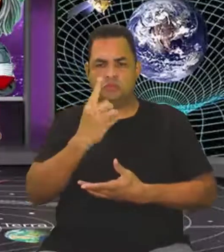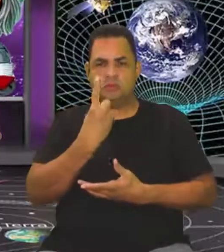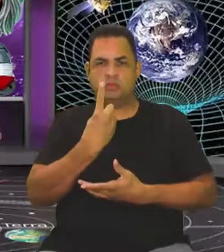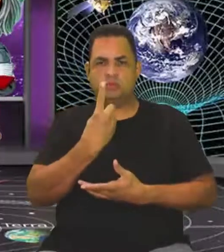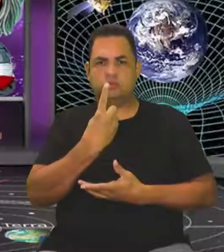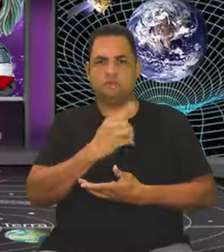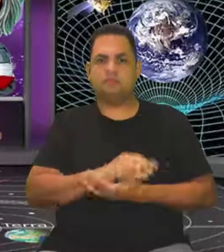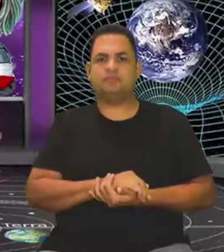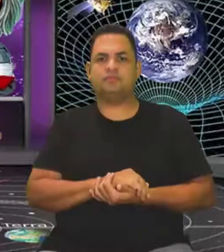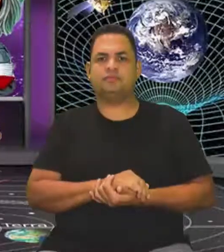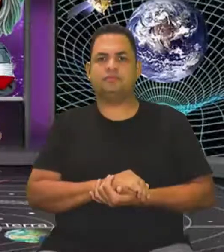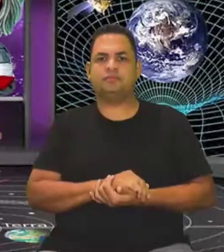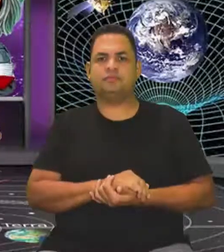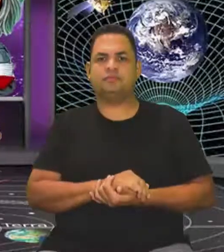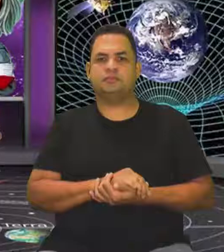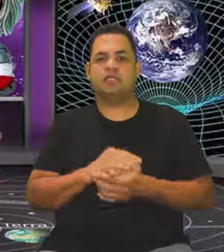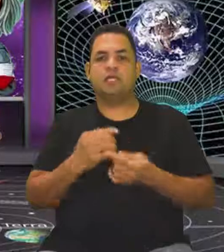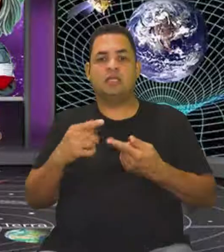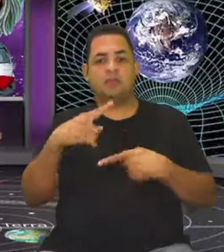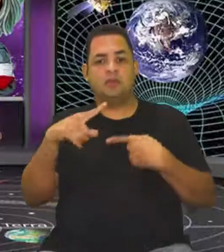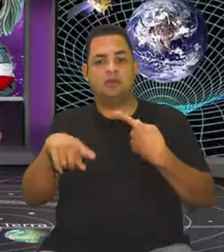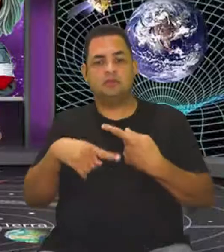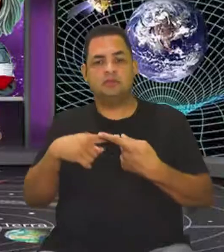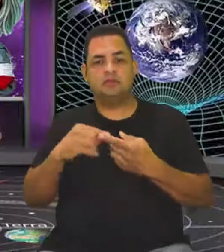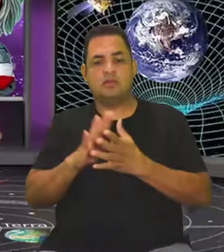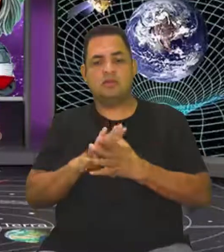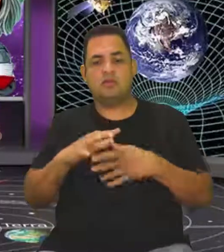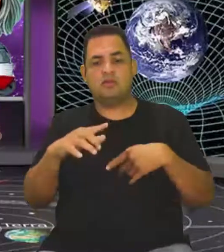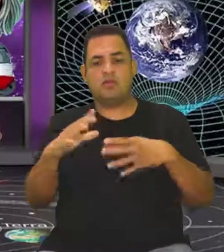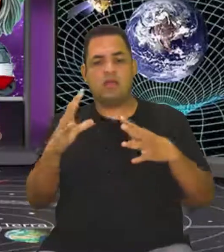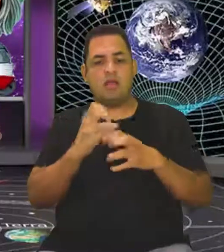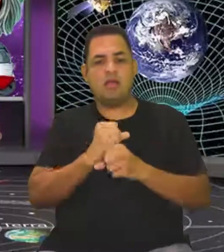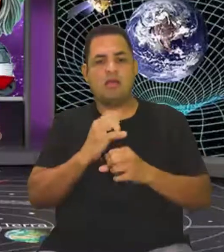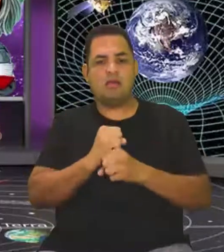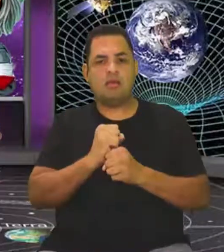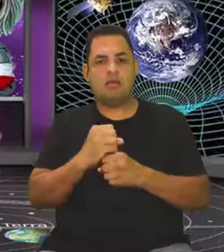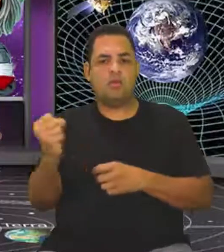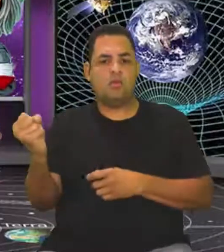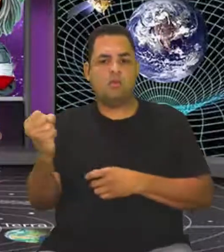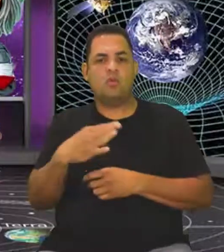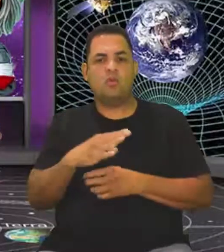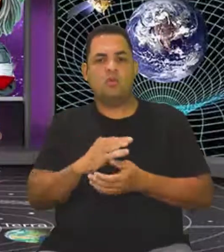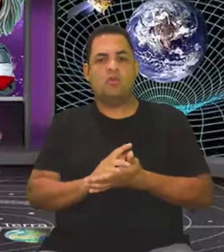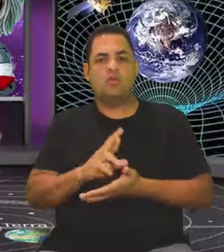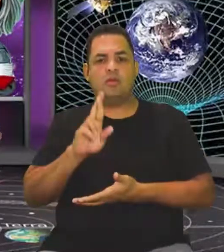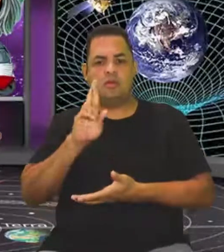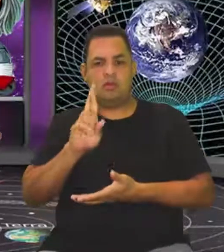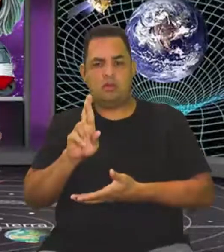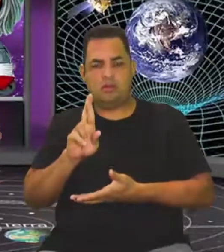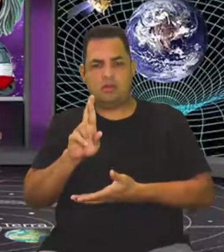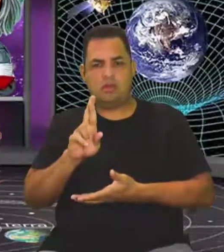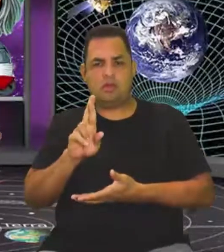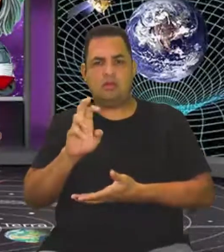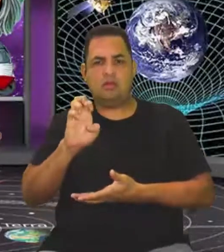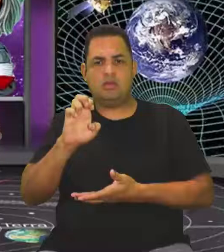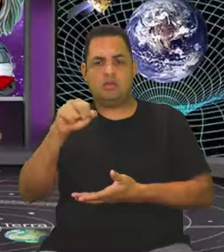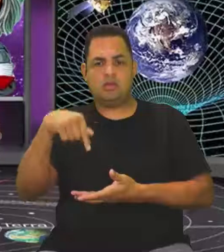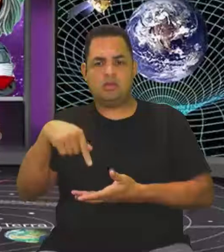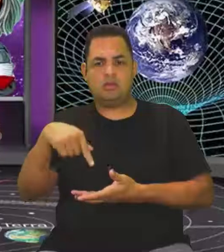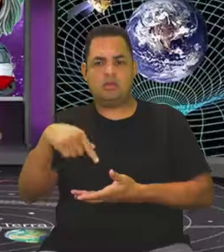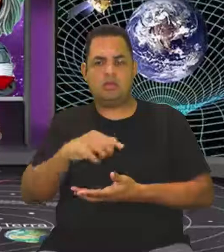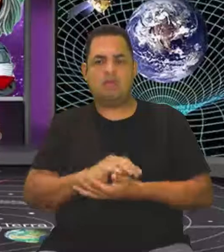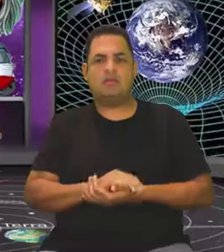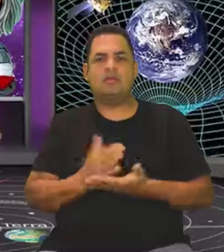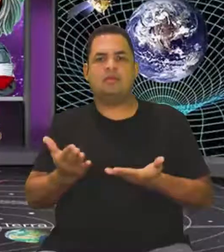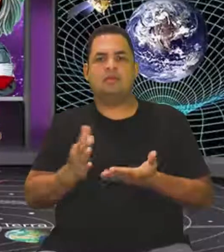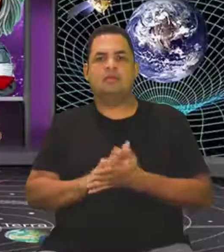esse reduzido eu vou associar em série. Aí eu vou calcular uma nova resistência equivalente. Então, qual é a ideia da associação mista?